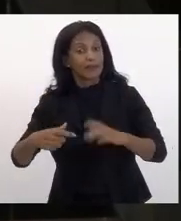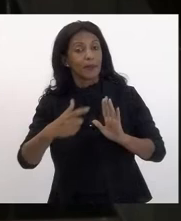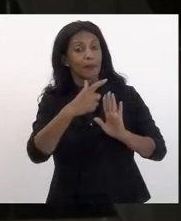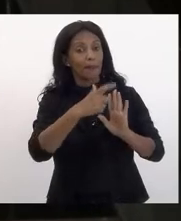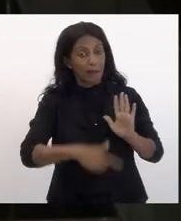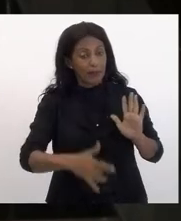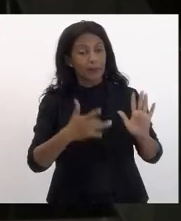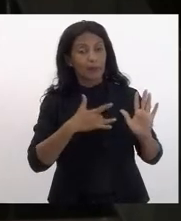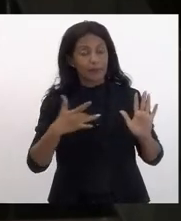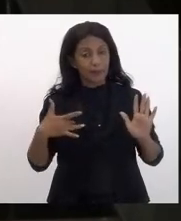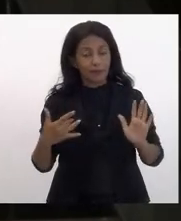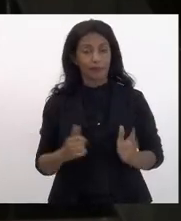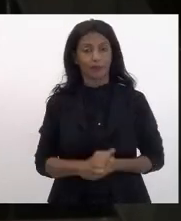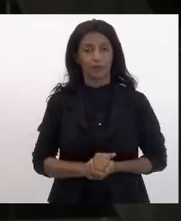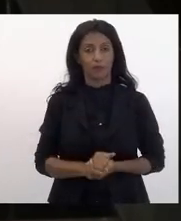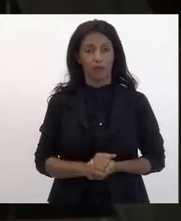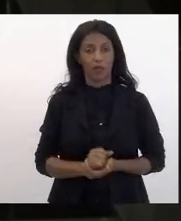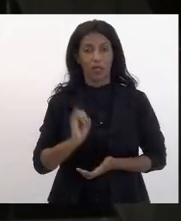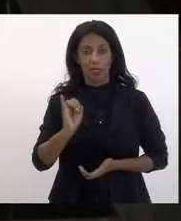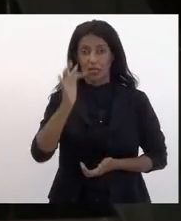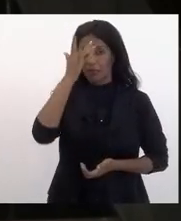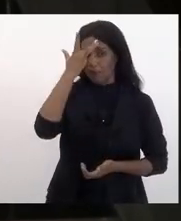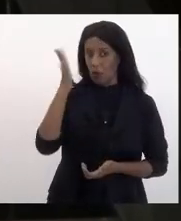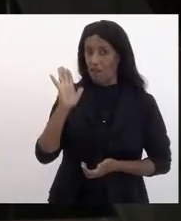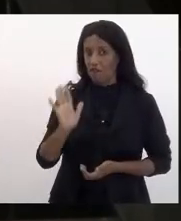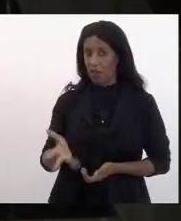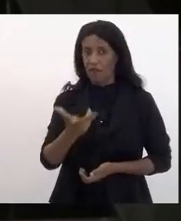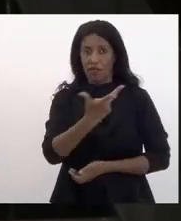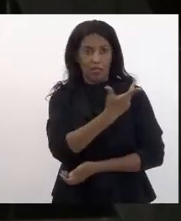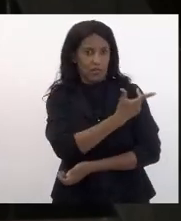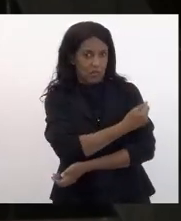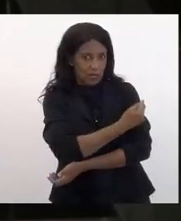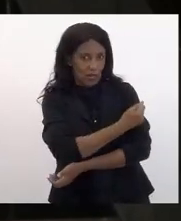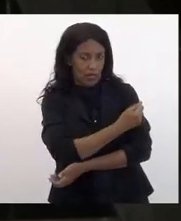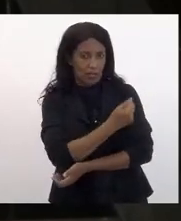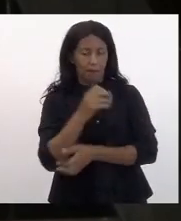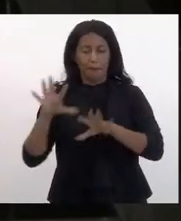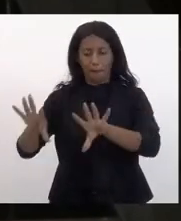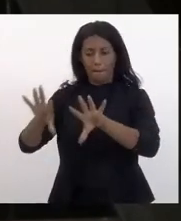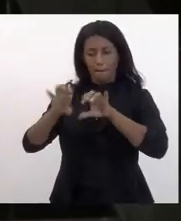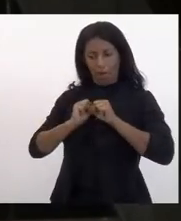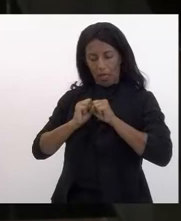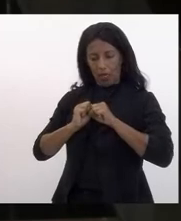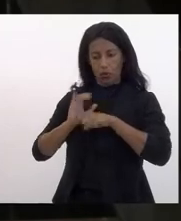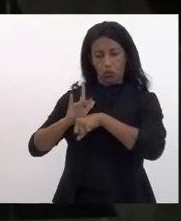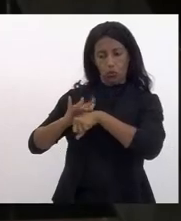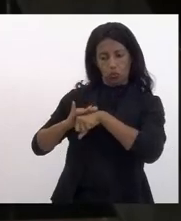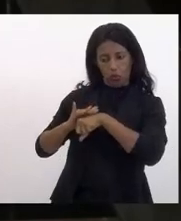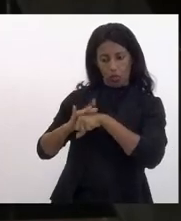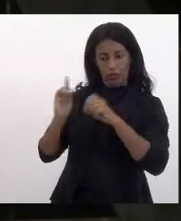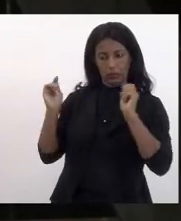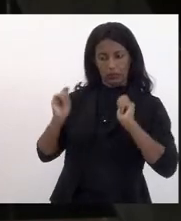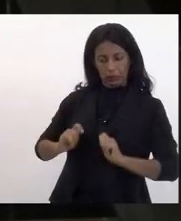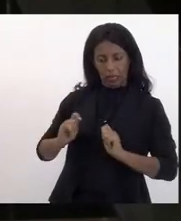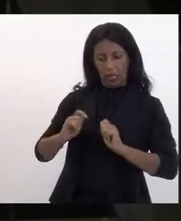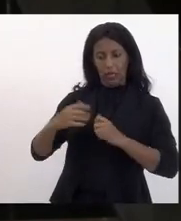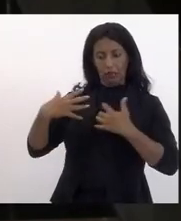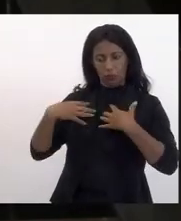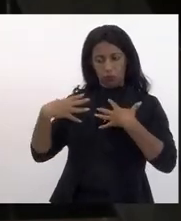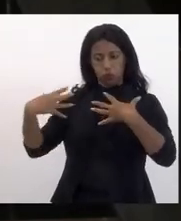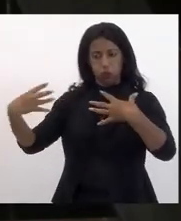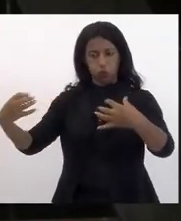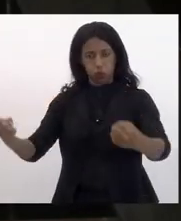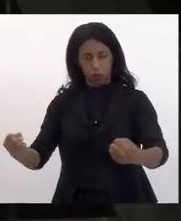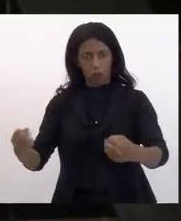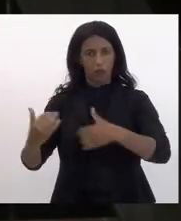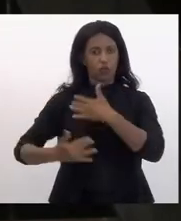passaporte sanitário? Se pessoas vacinadas contraem o vírus, são capazes de transmiti-lo,